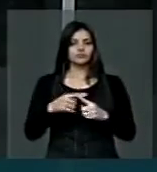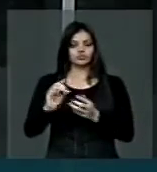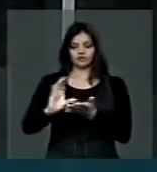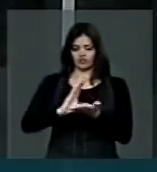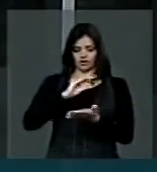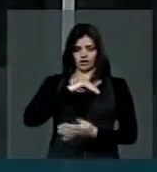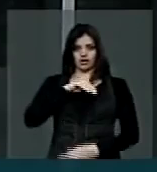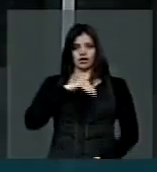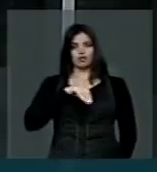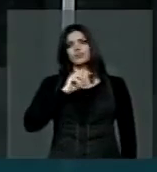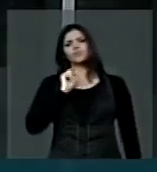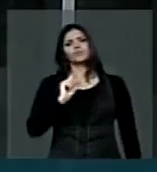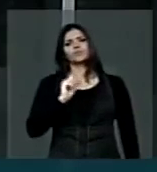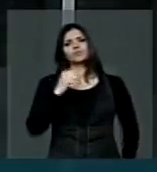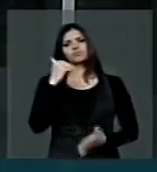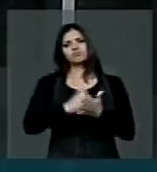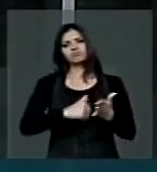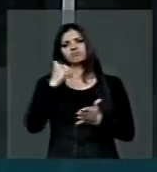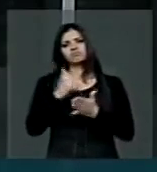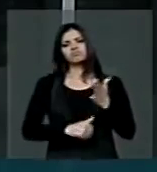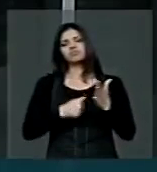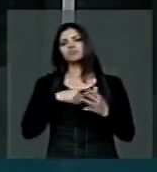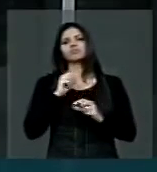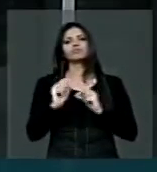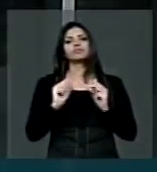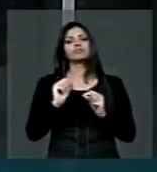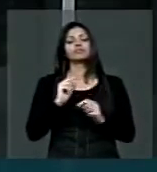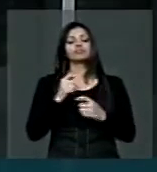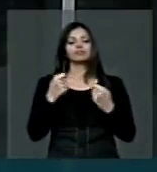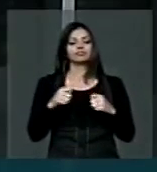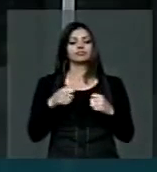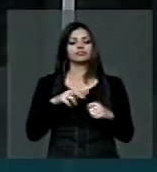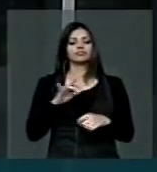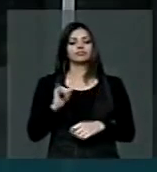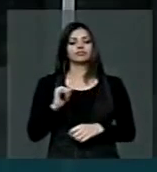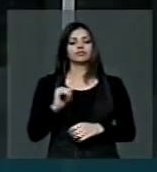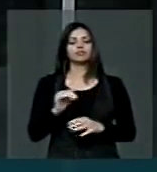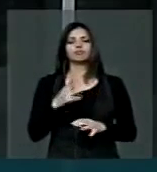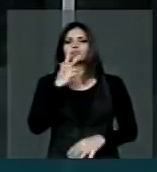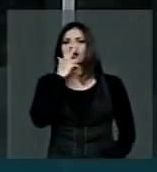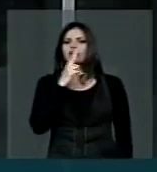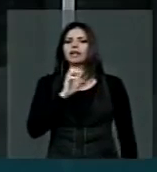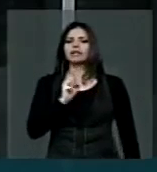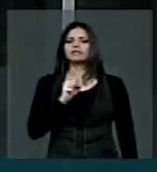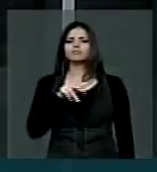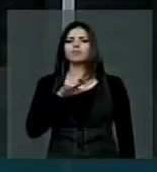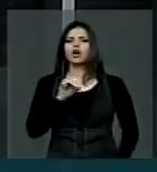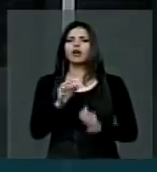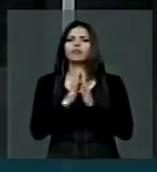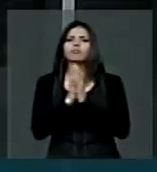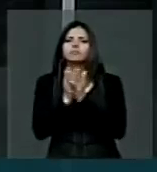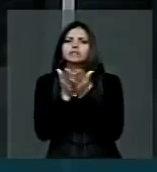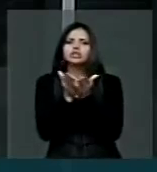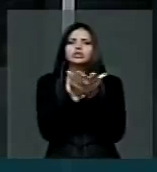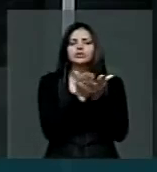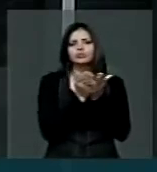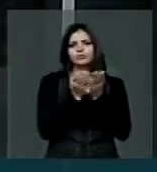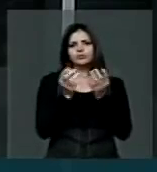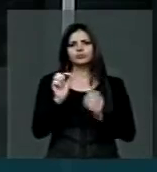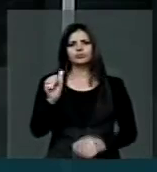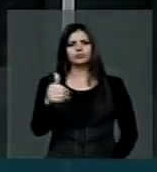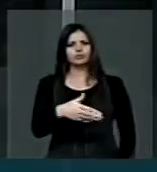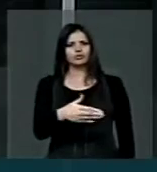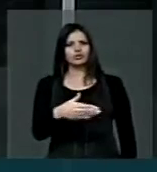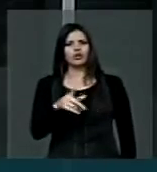que pedem, em muitos casos, ser considerados esmola. Não bastasse a situação